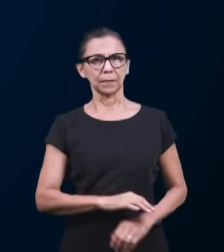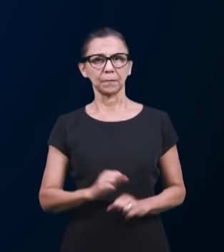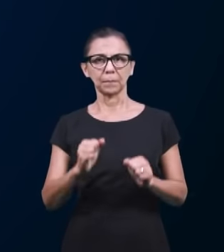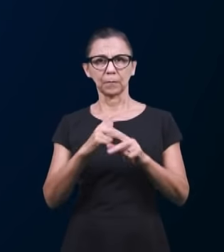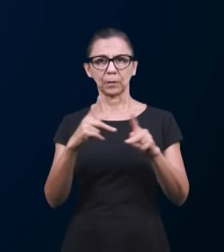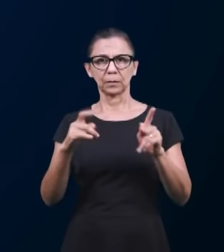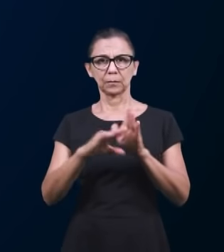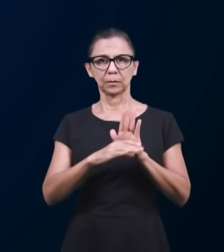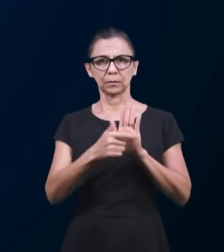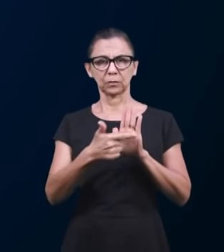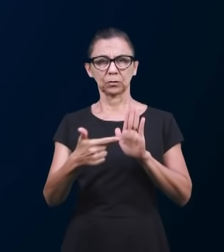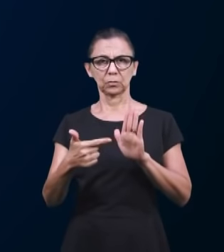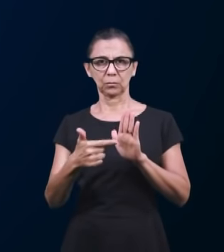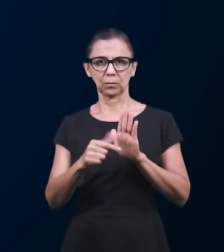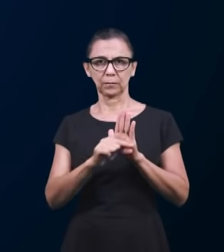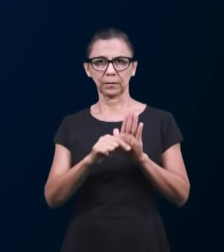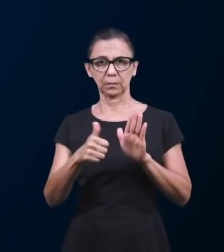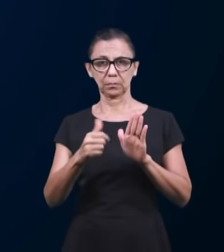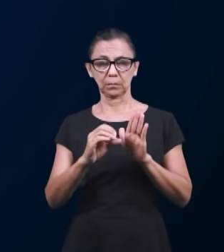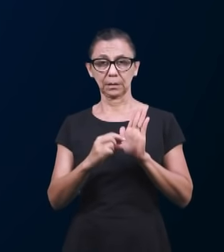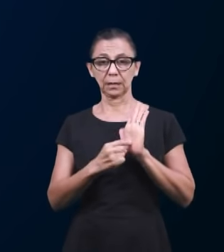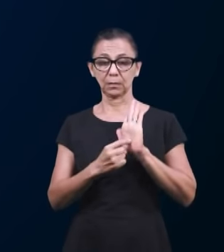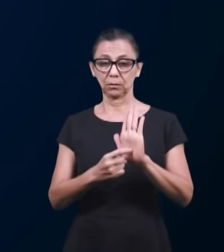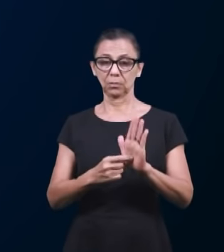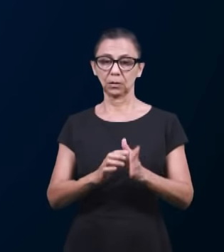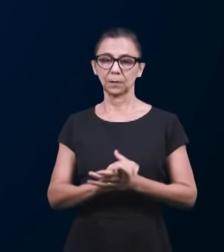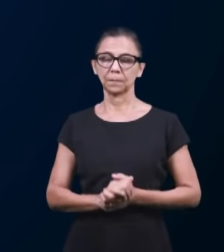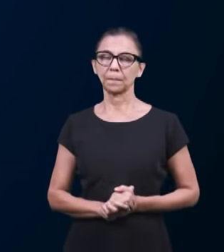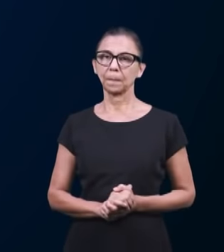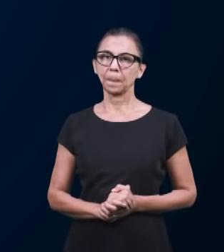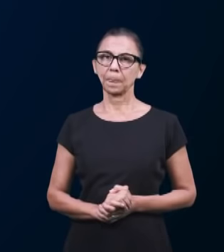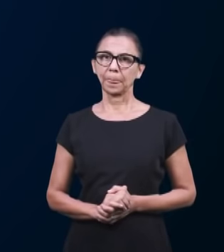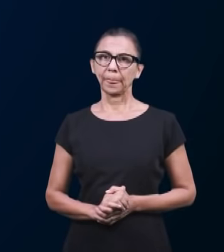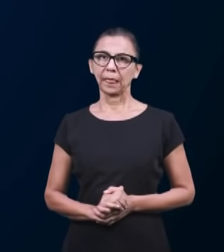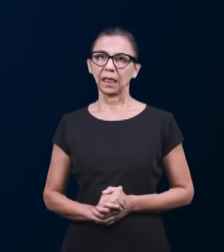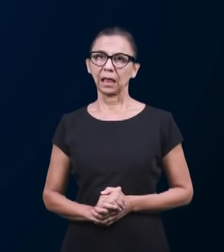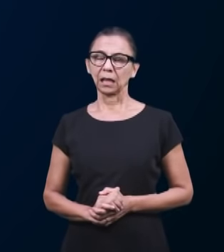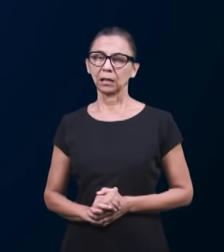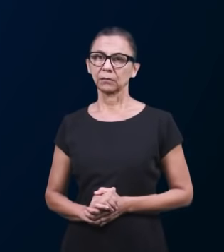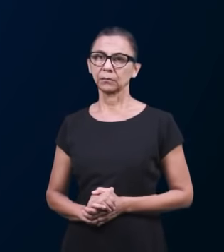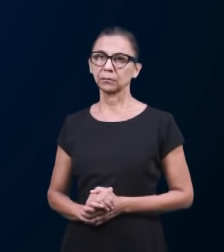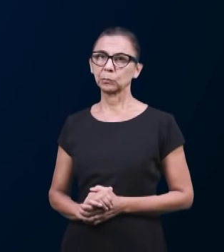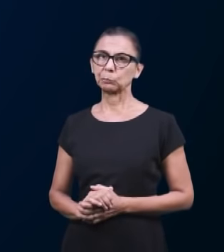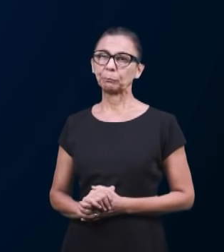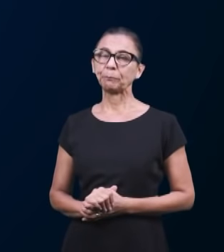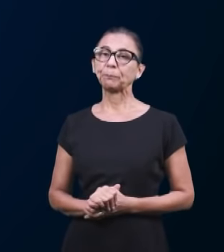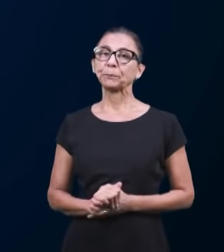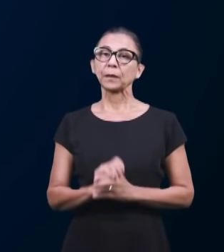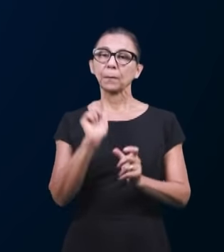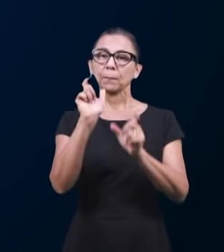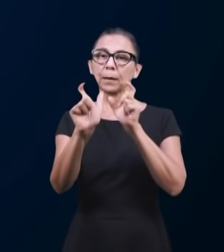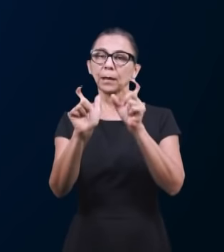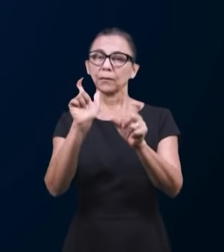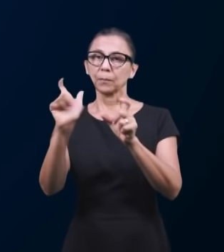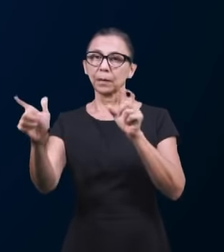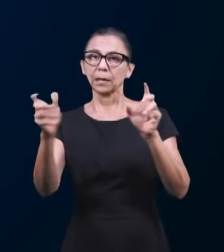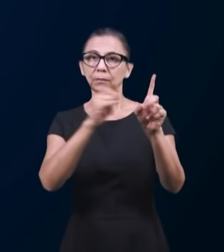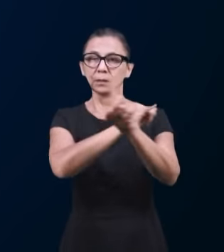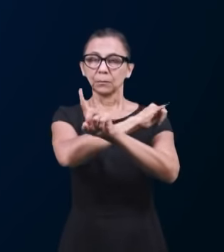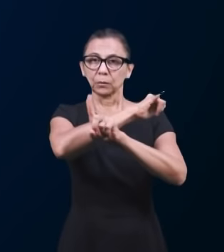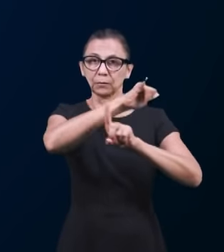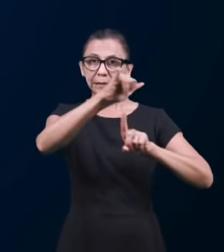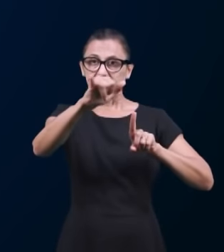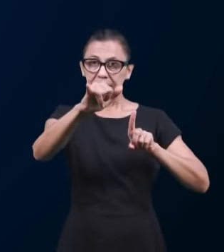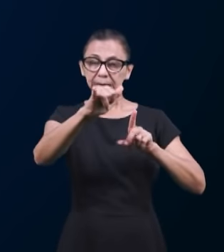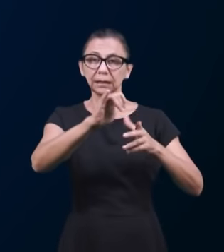referência em Apocalipse 22:10 que diz: e disse-me, não celes as palavras da profecia deste